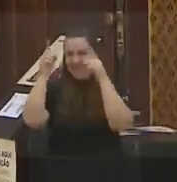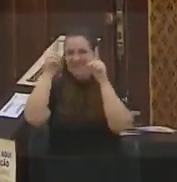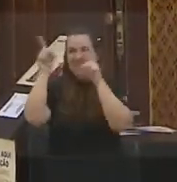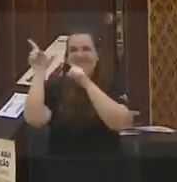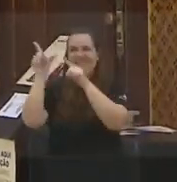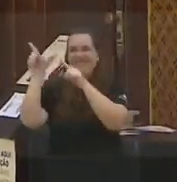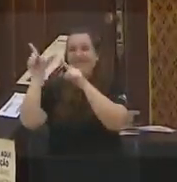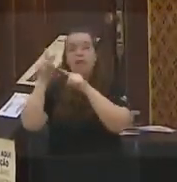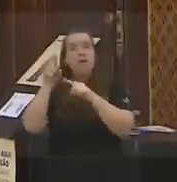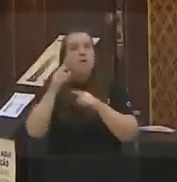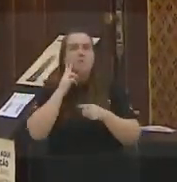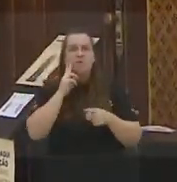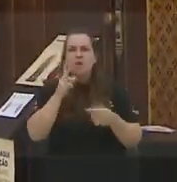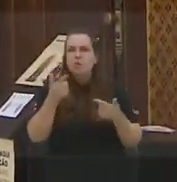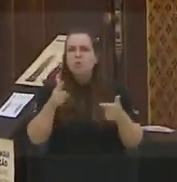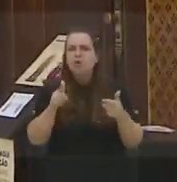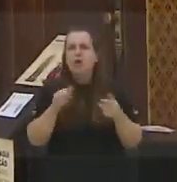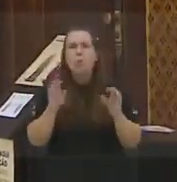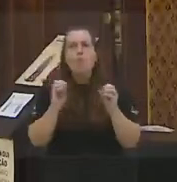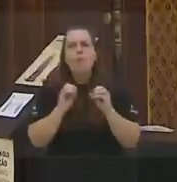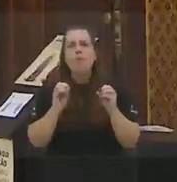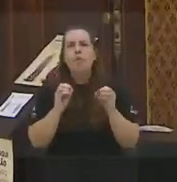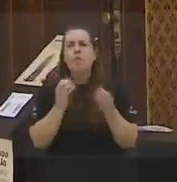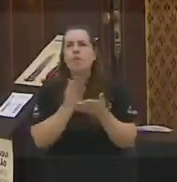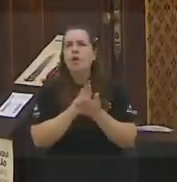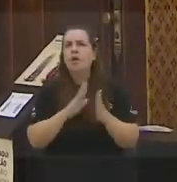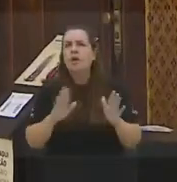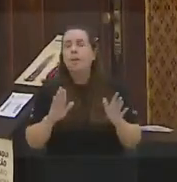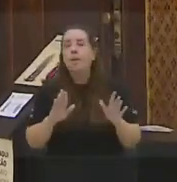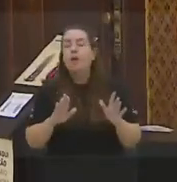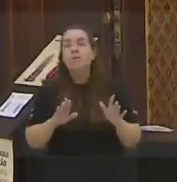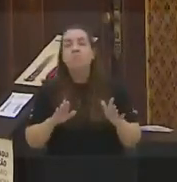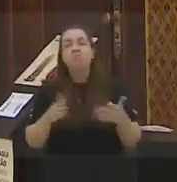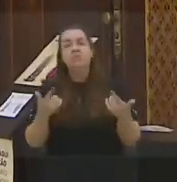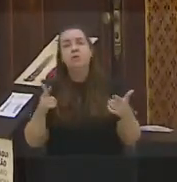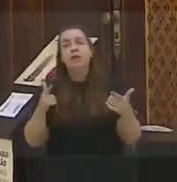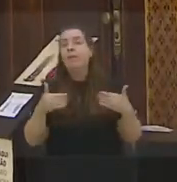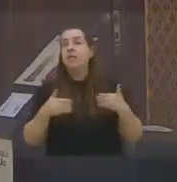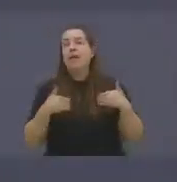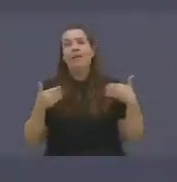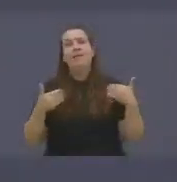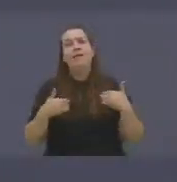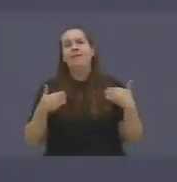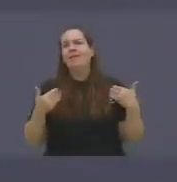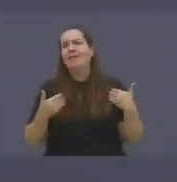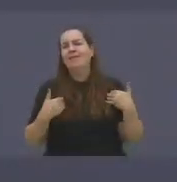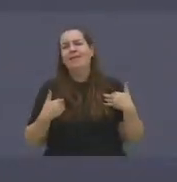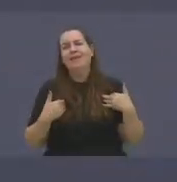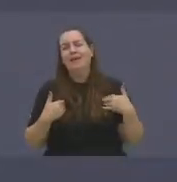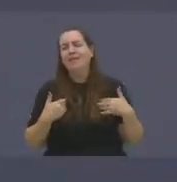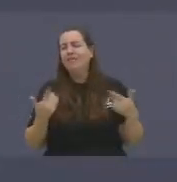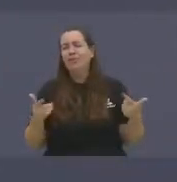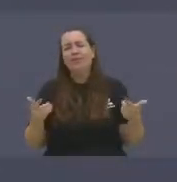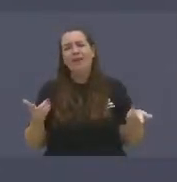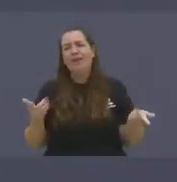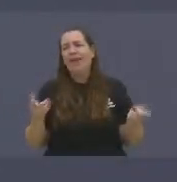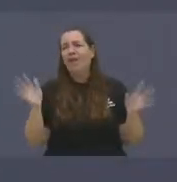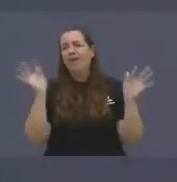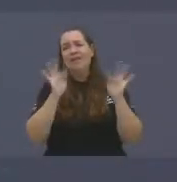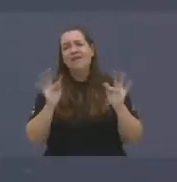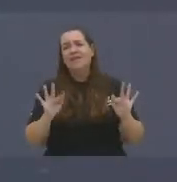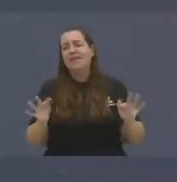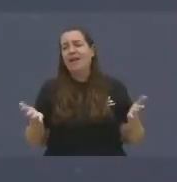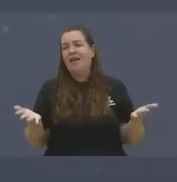Eles não têm mais vinho, quer dizer, eles não têm mais sentido de alegria, de